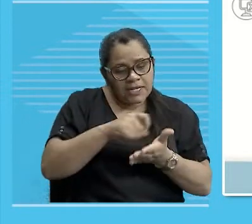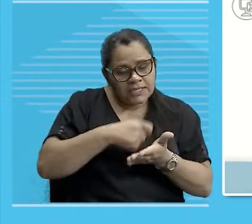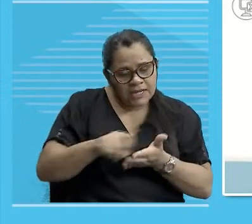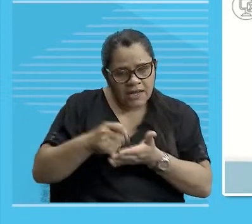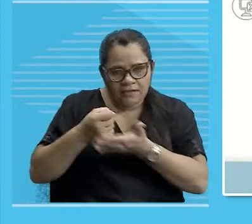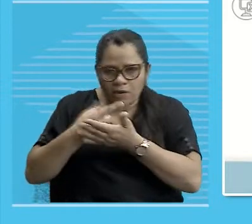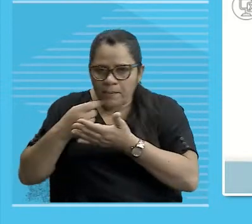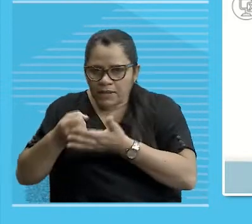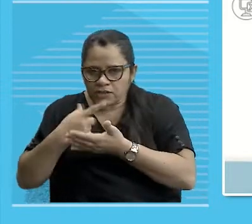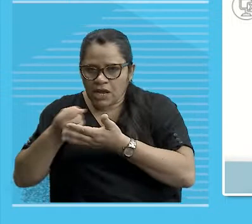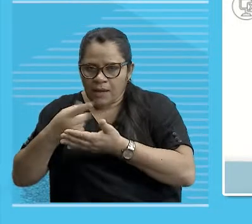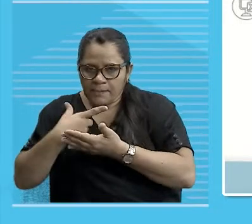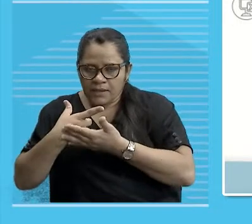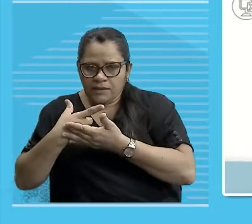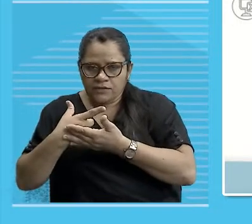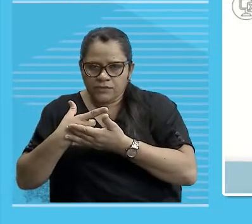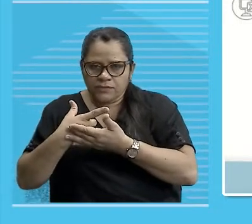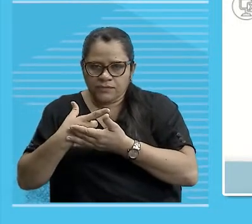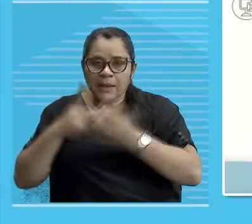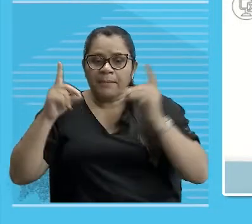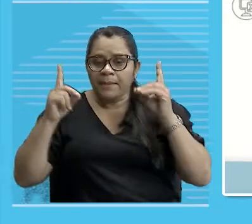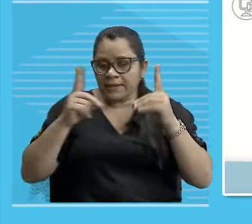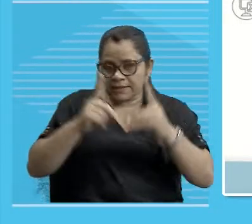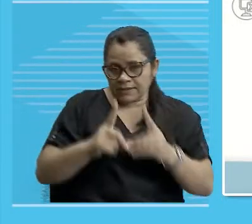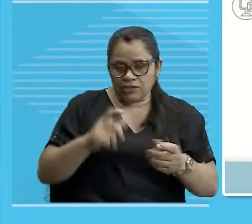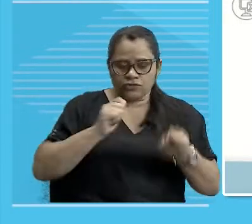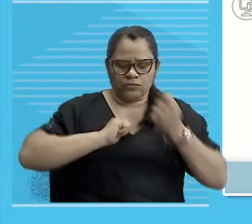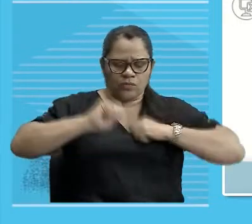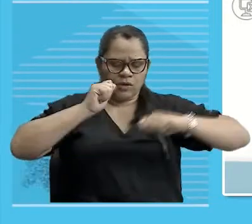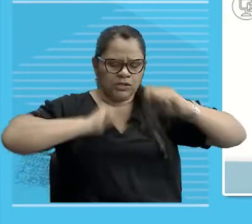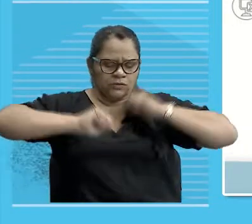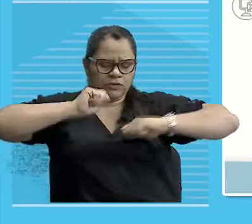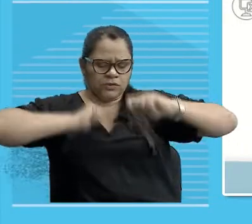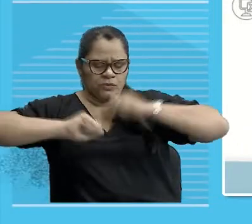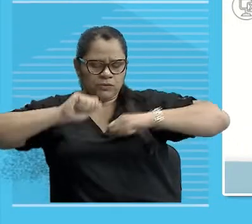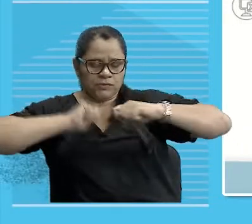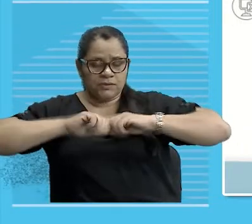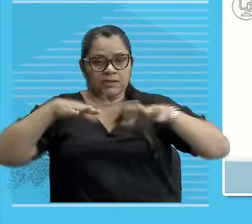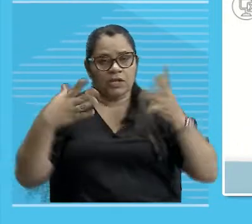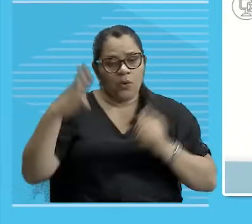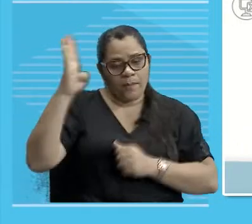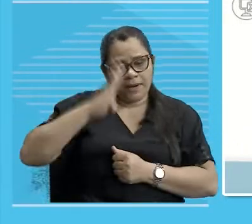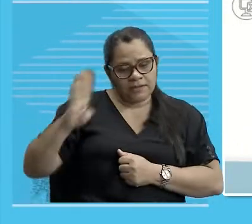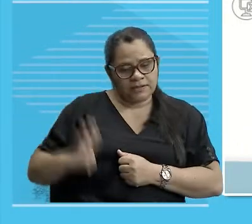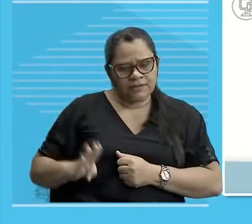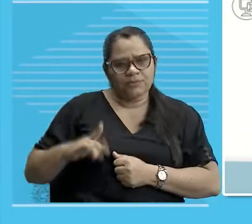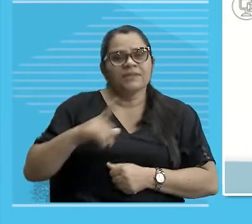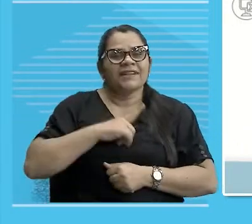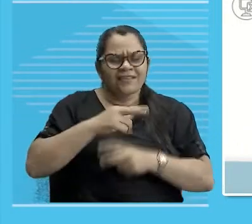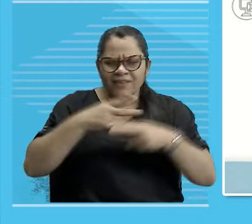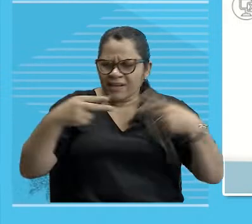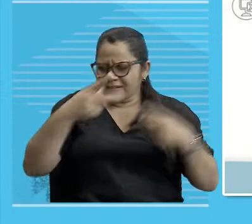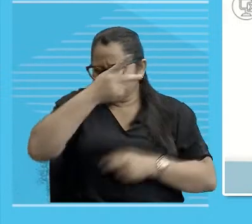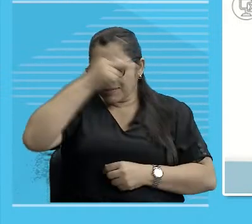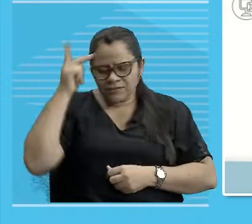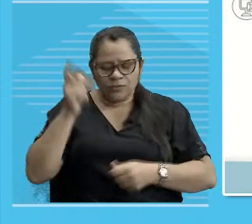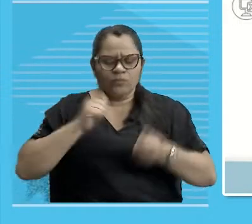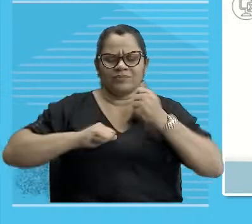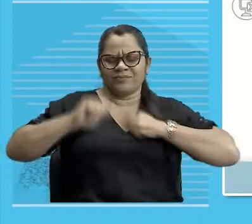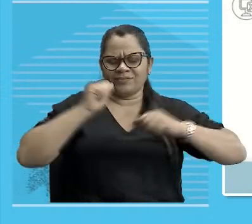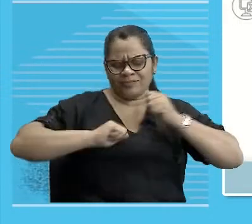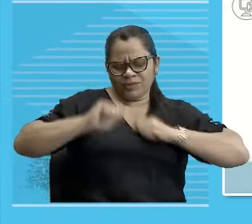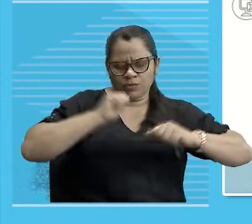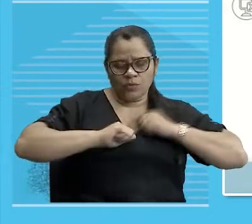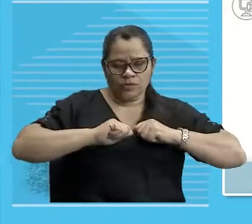para pacientes ansiosos, e olha que o Brasil é campeão nisso, para